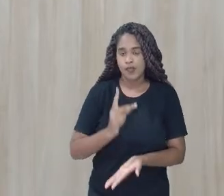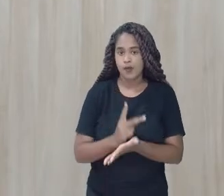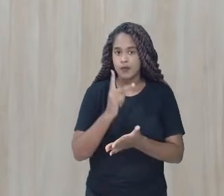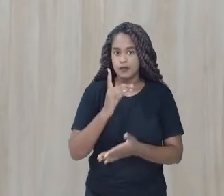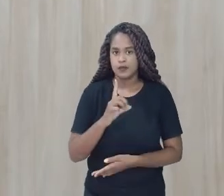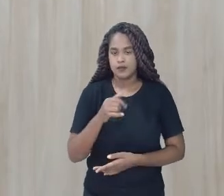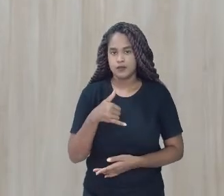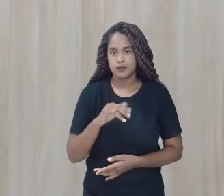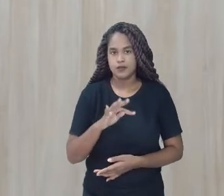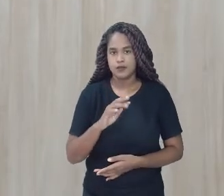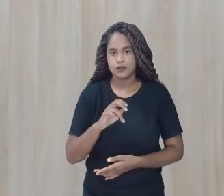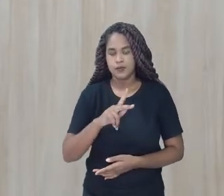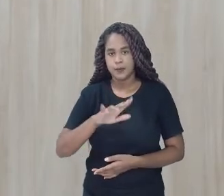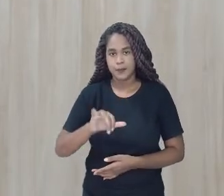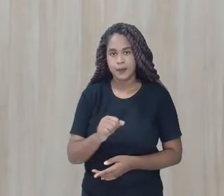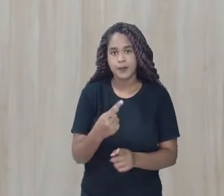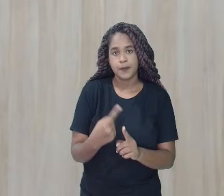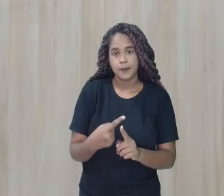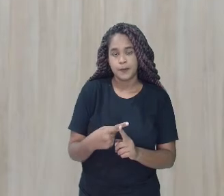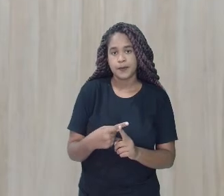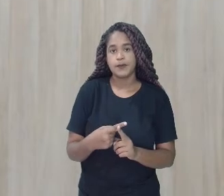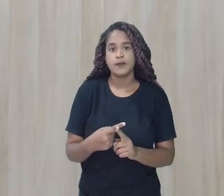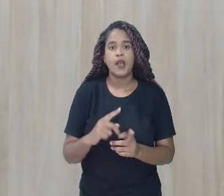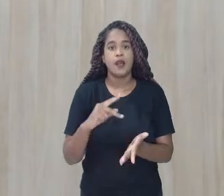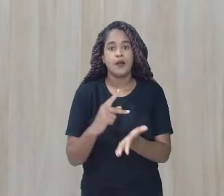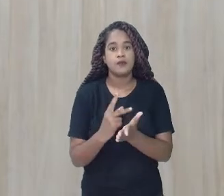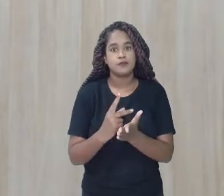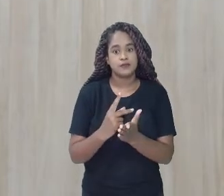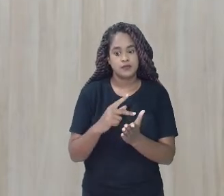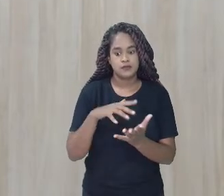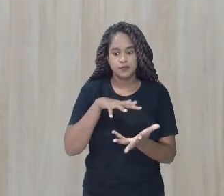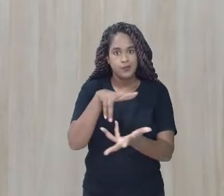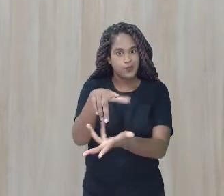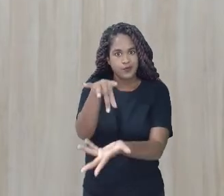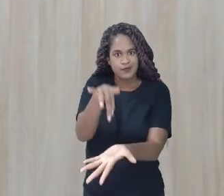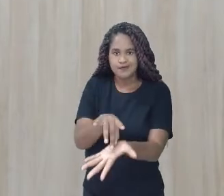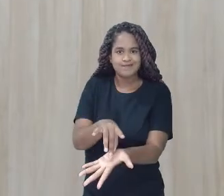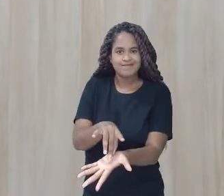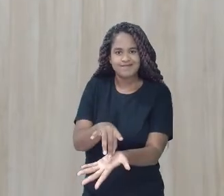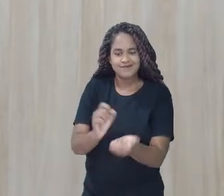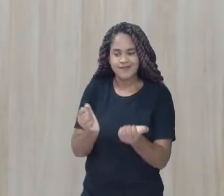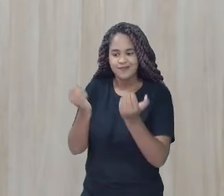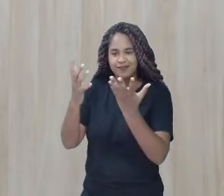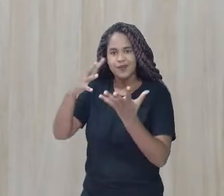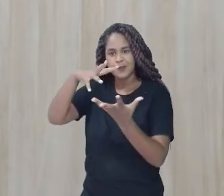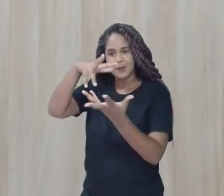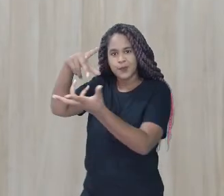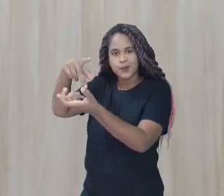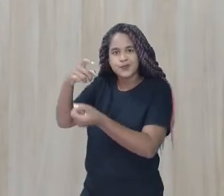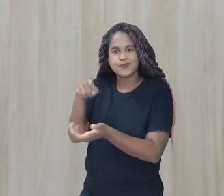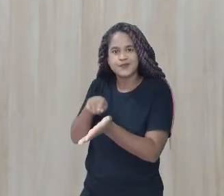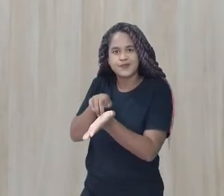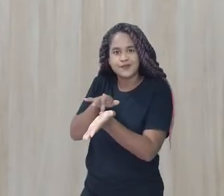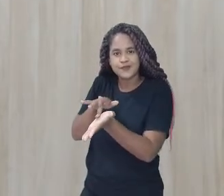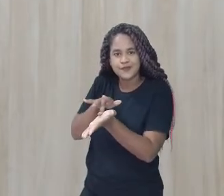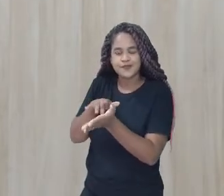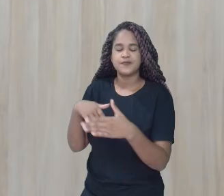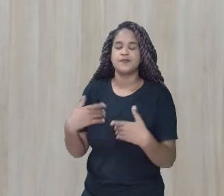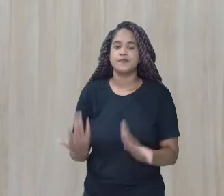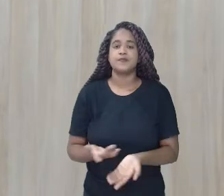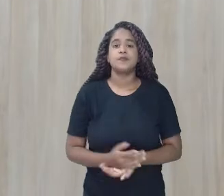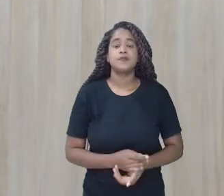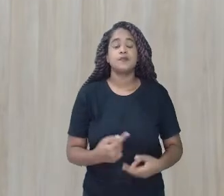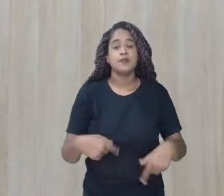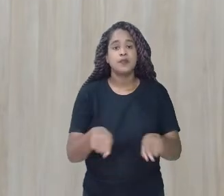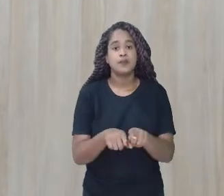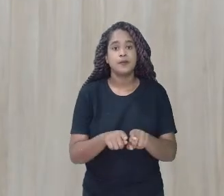essa construção se dá completamente fora do padrão. E segundo, porque a pessoa que está lutando contra